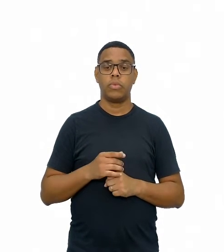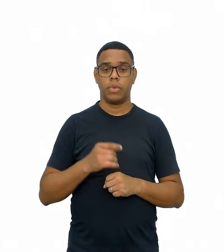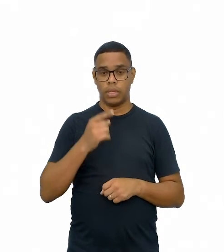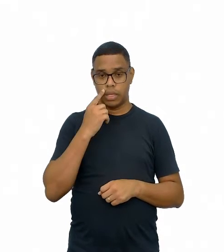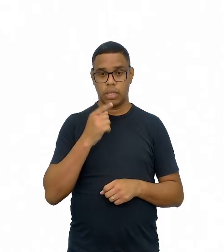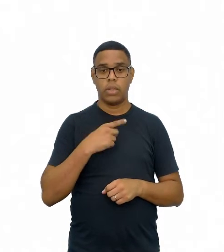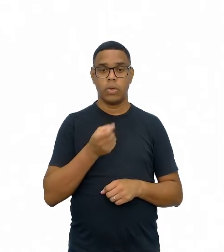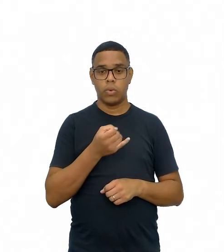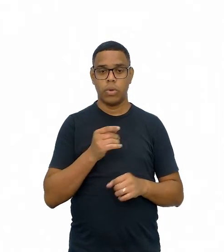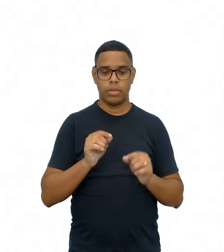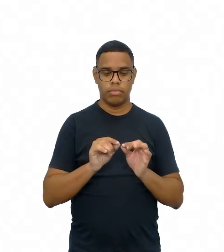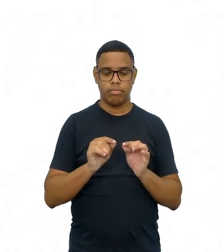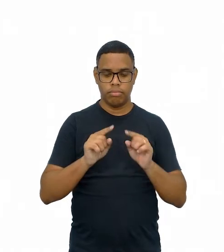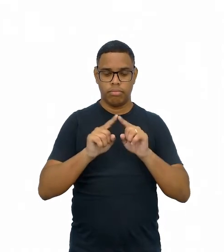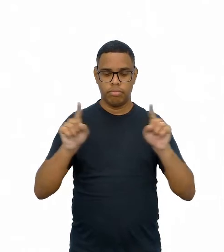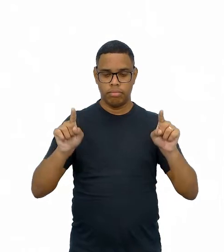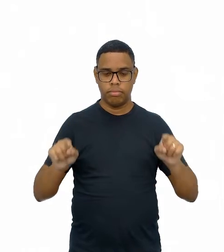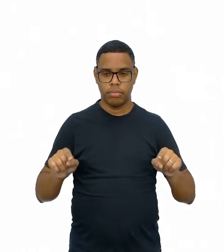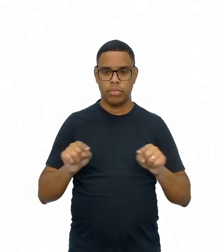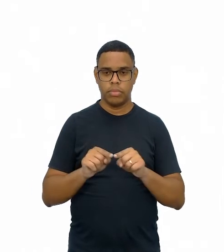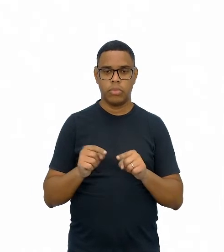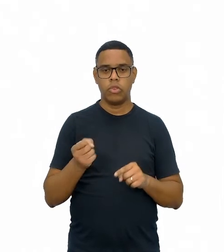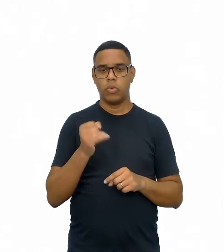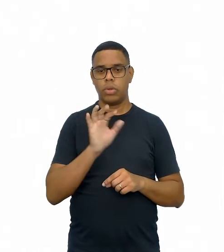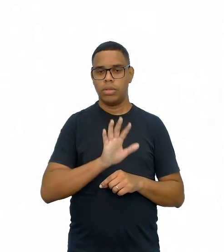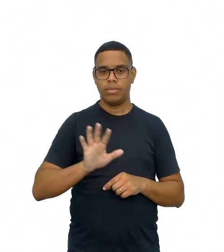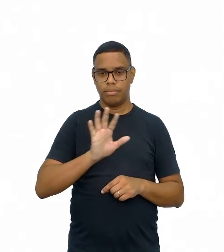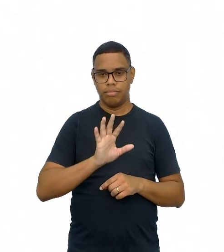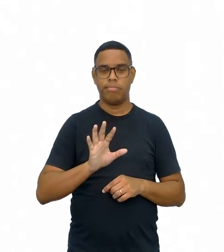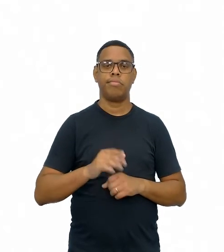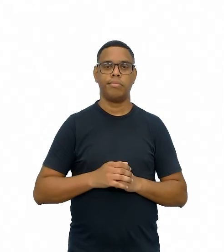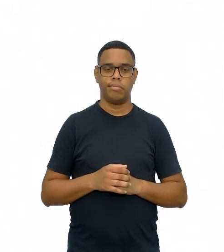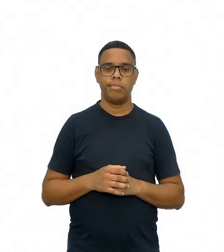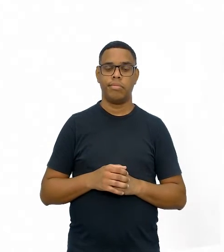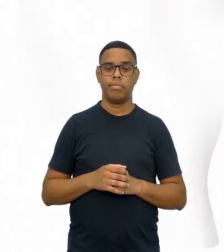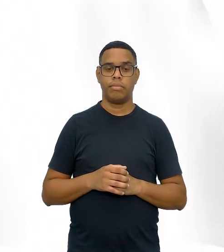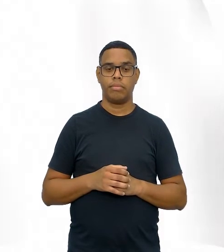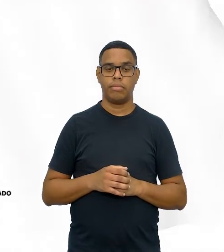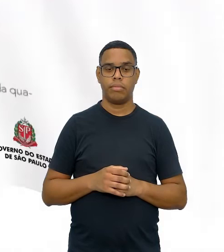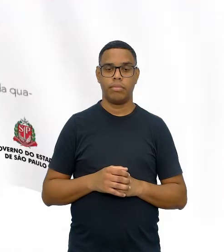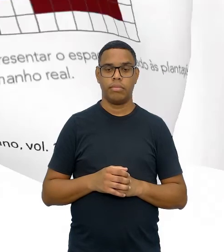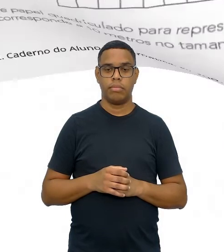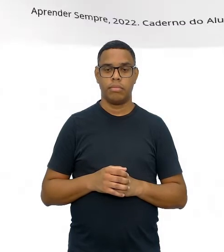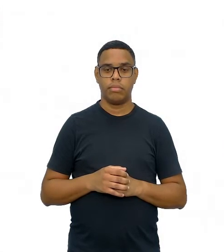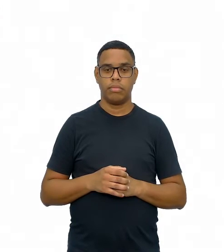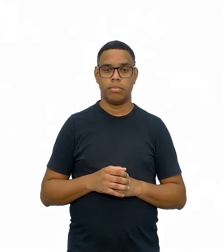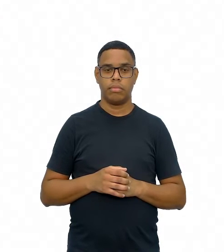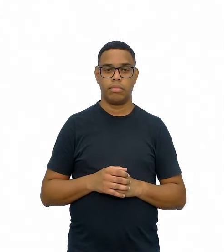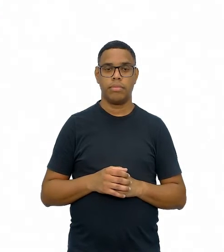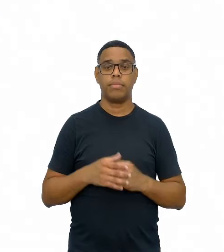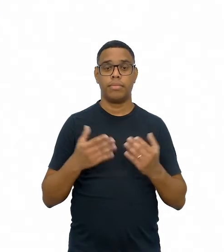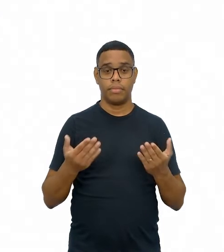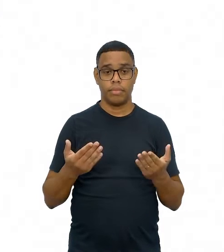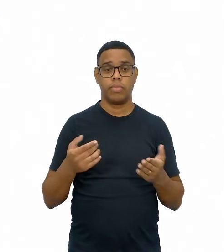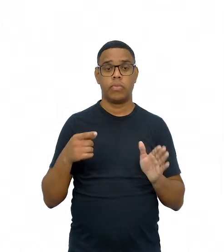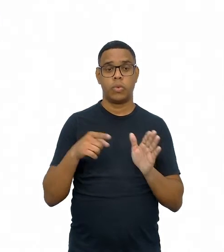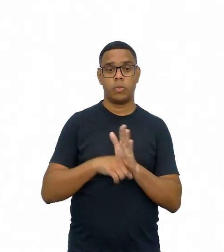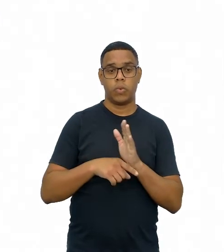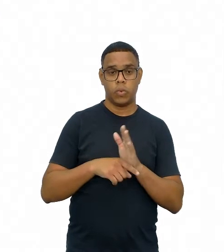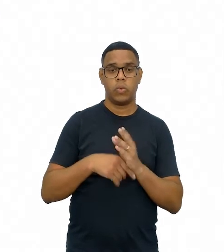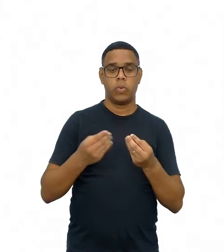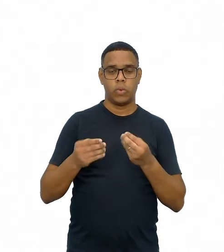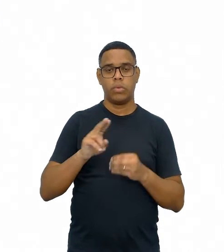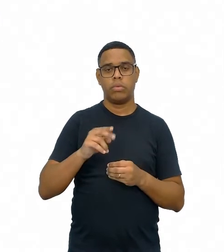adição das medidas dos lados da figura apresentada. A partir dos